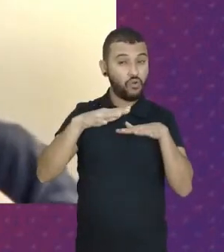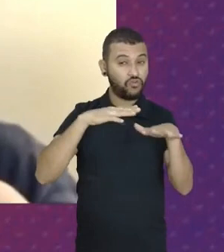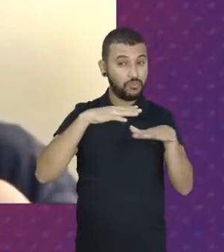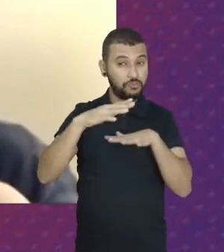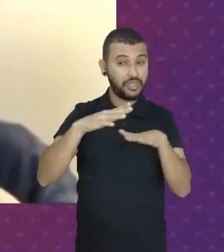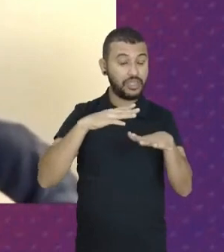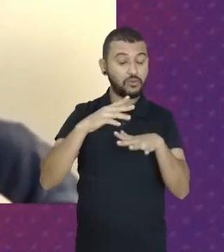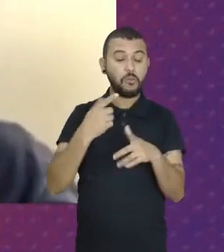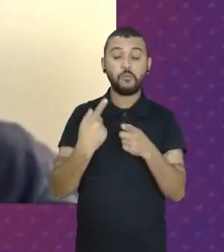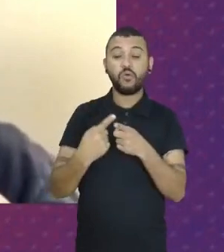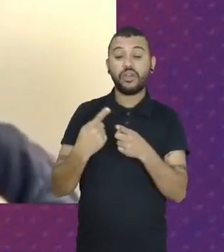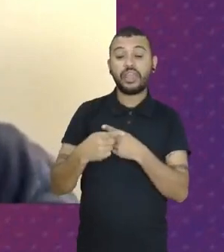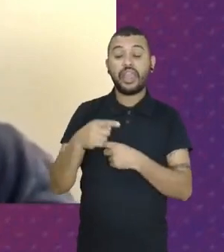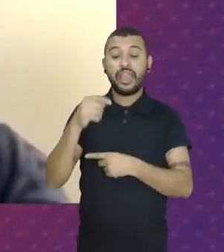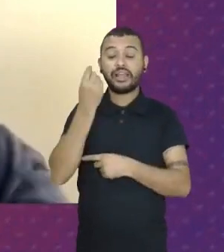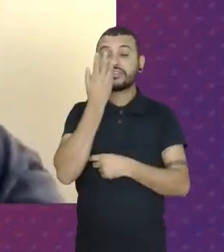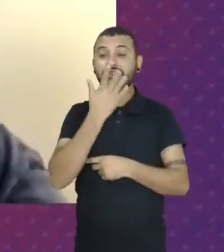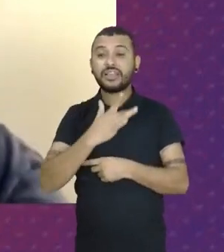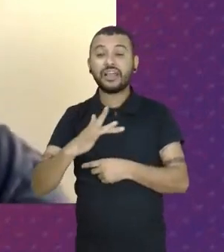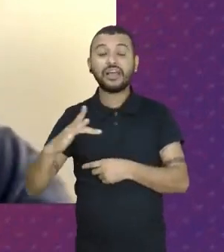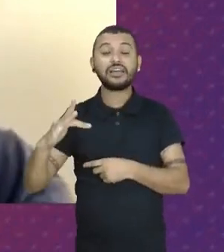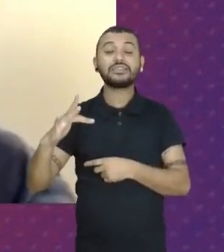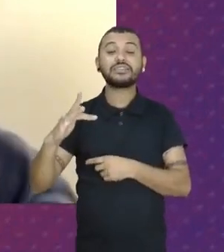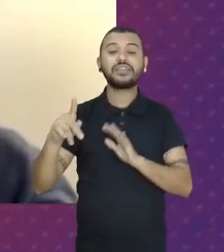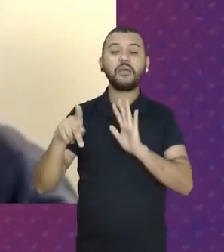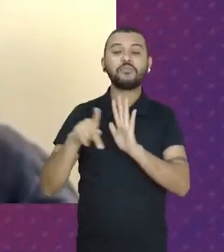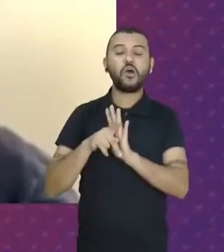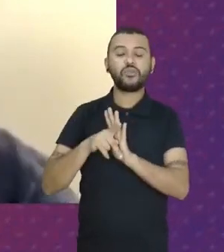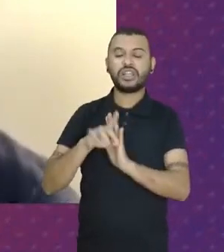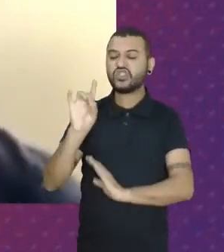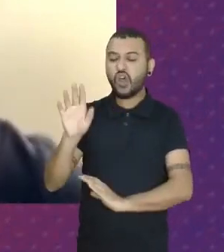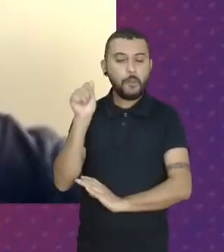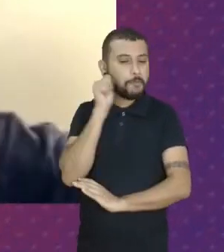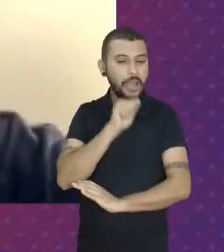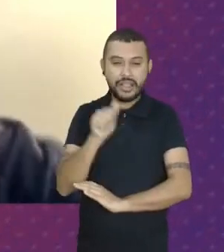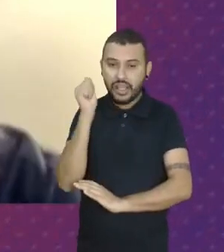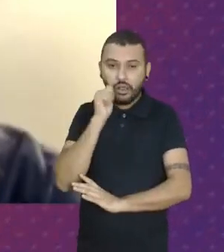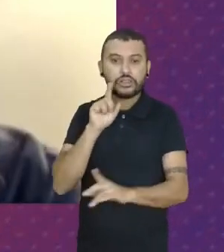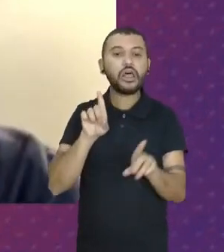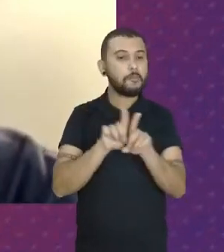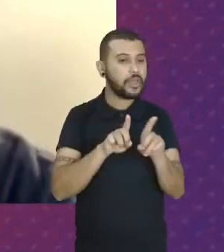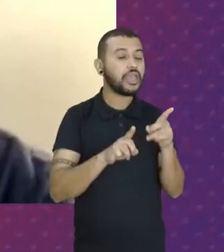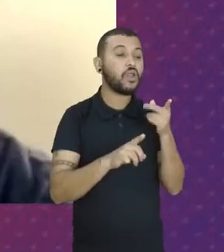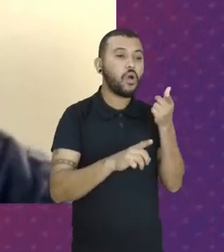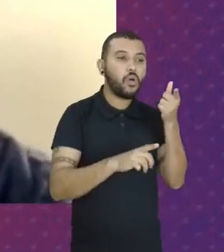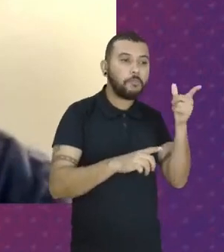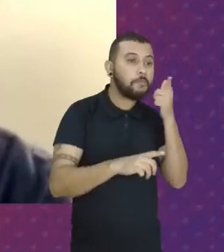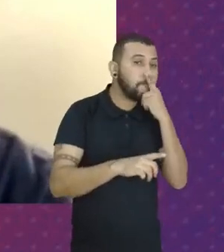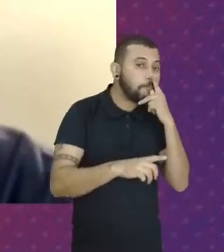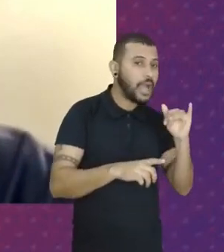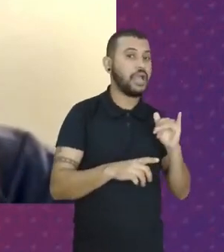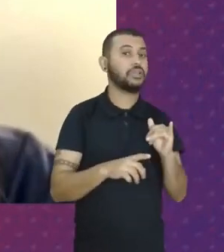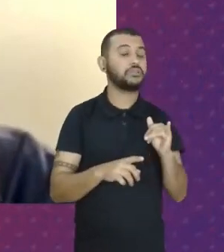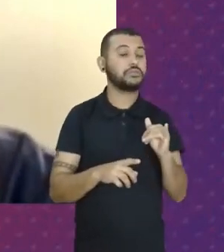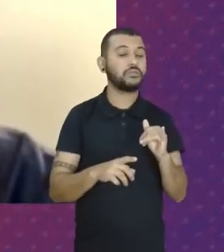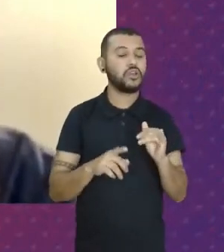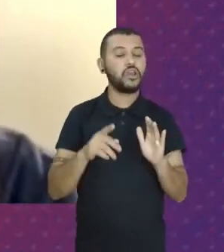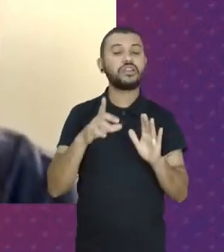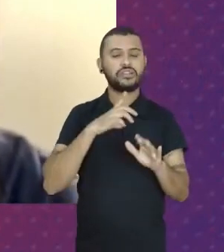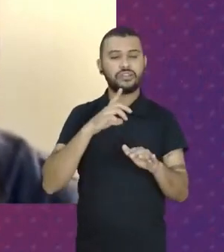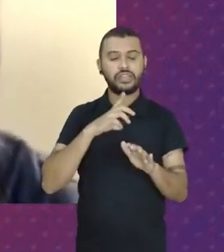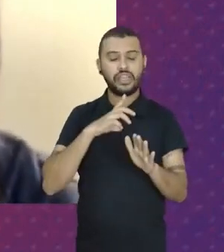perspectiva de que o filho, slogan, né, de que o filho não é só da mãe, no processo da Constituinte no Brasil, e